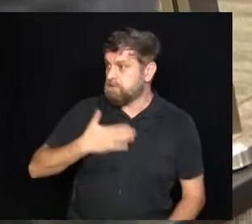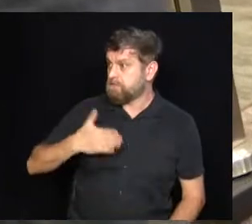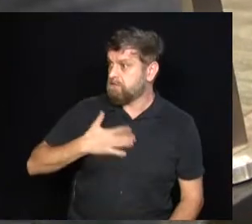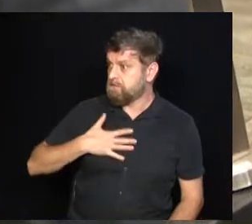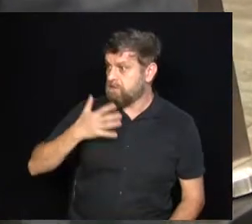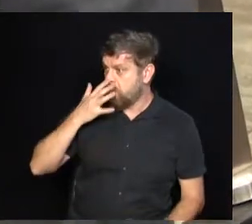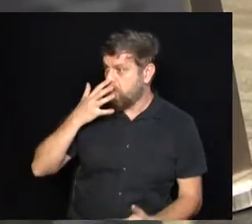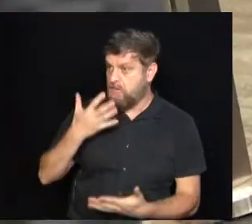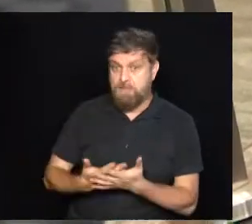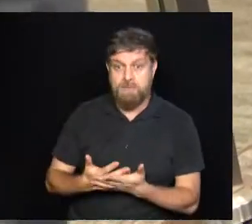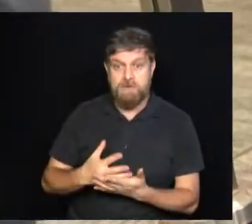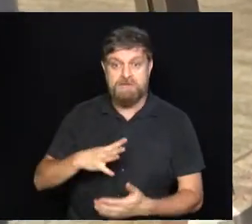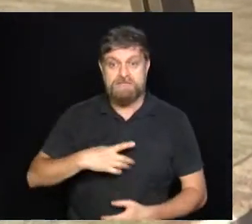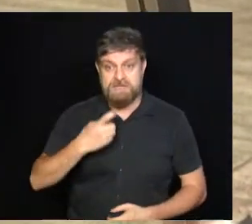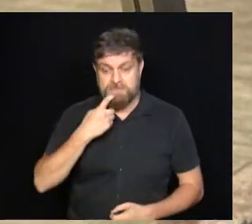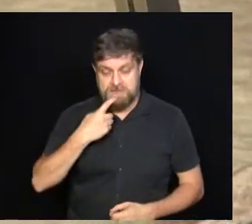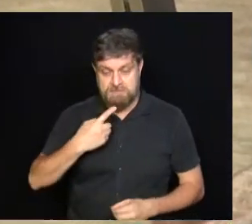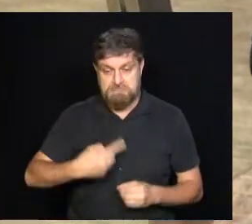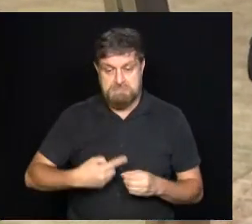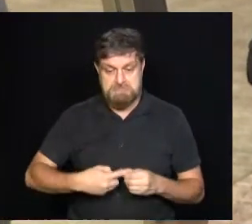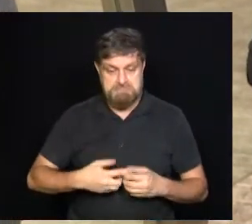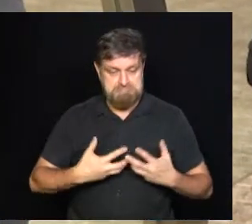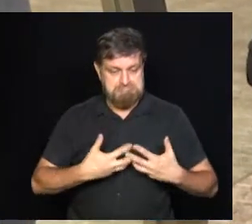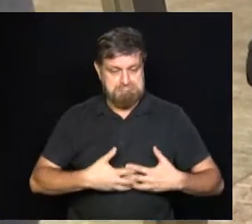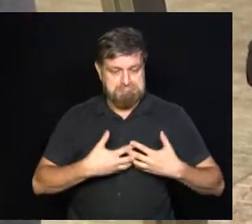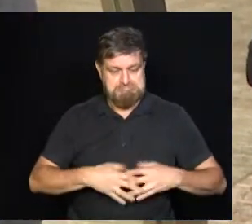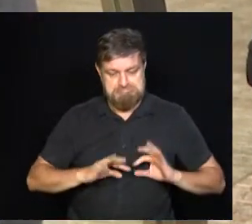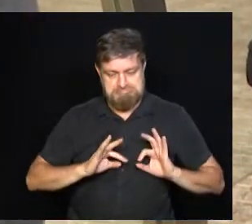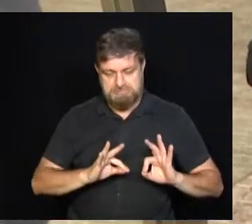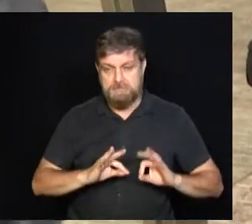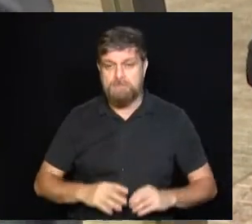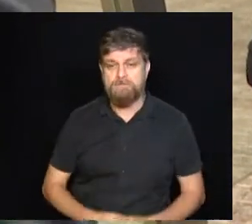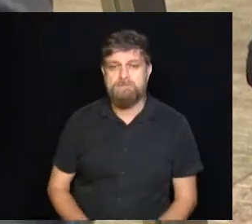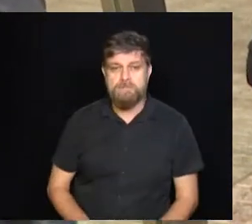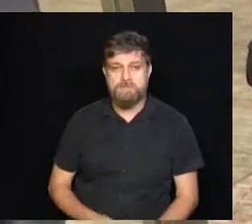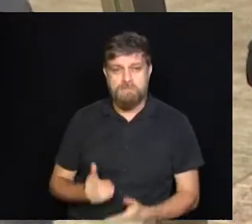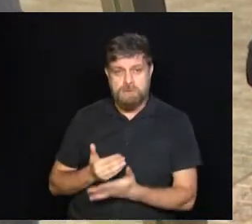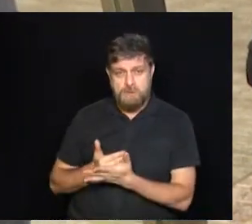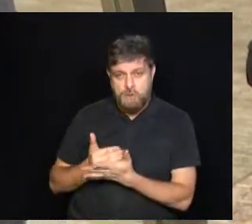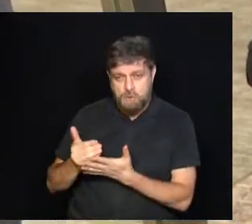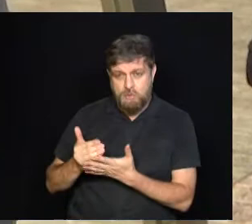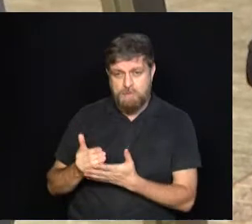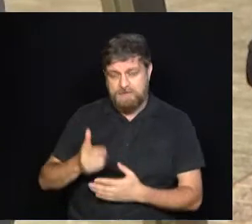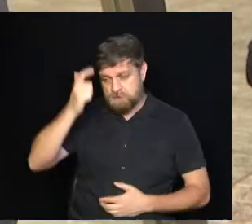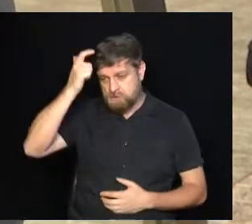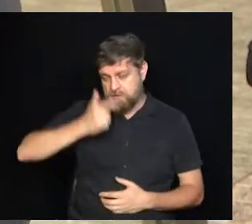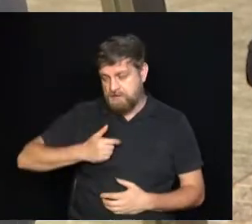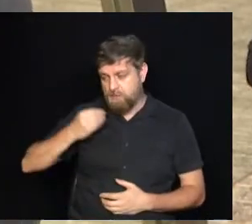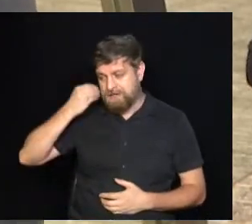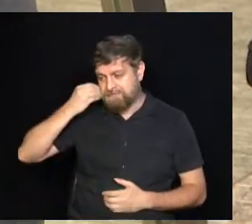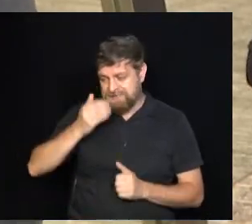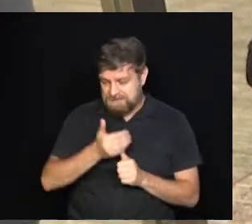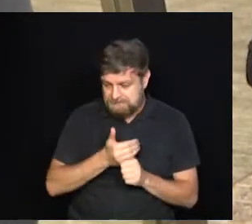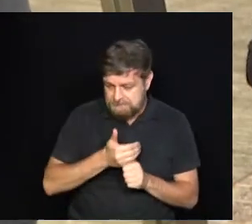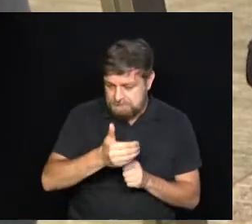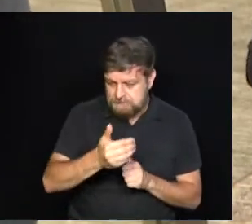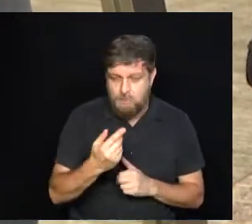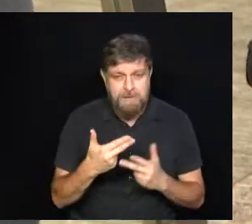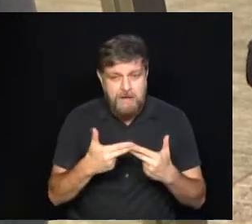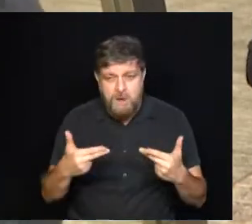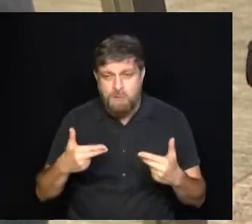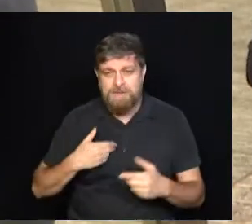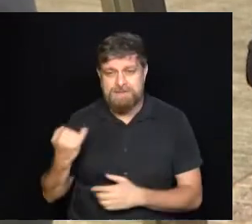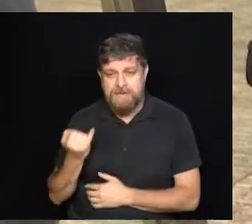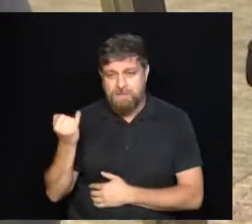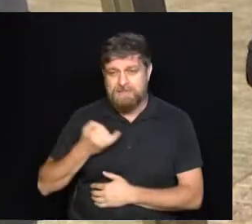tudo que a cidade tem. Exatamente. No começo desse mandato meu, uma das coisas importantes que eu tive em mente